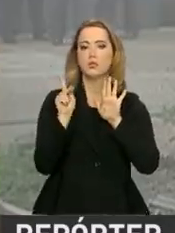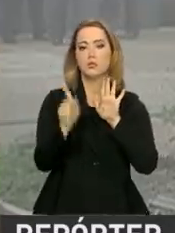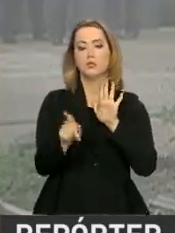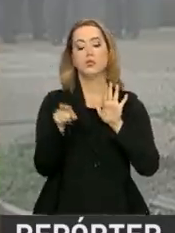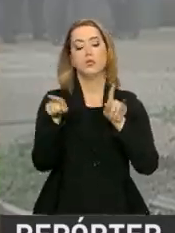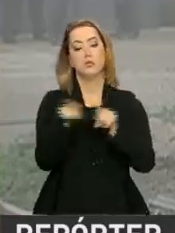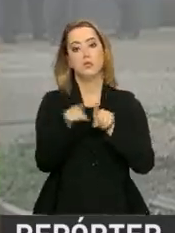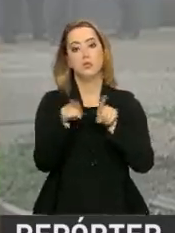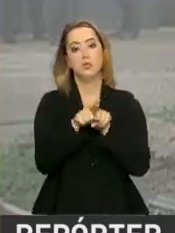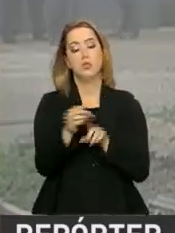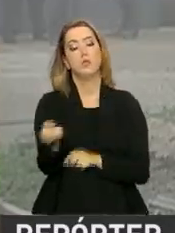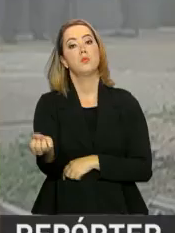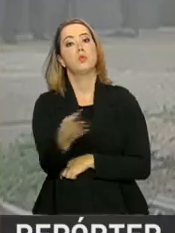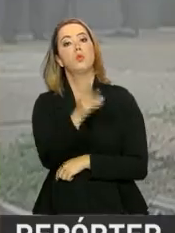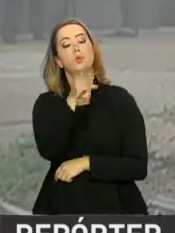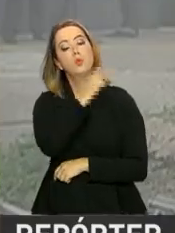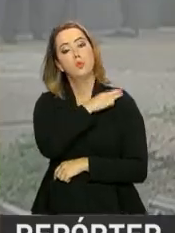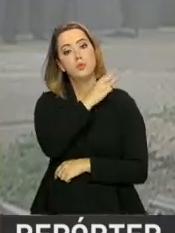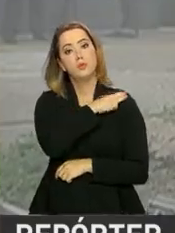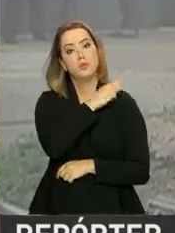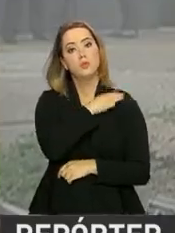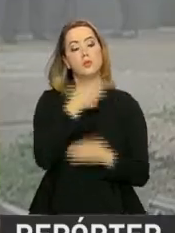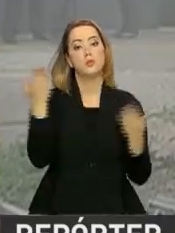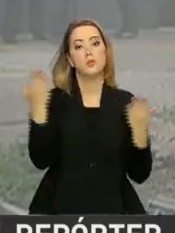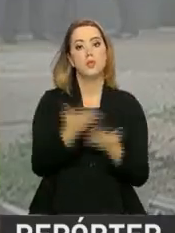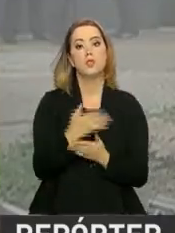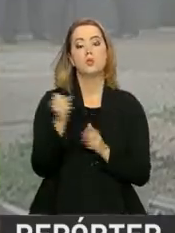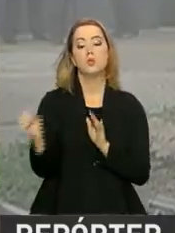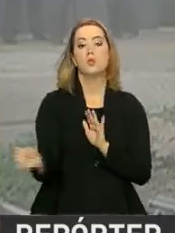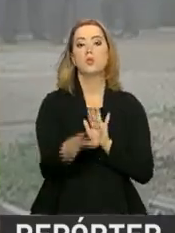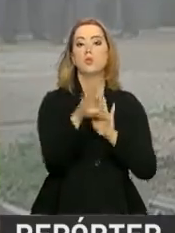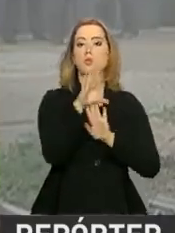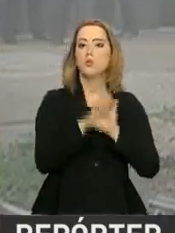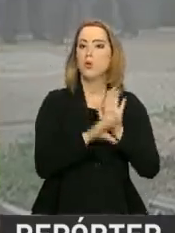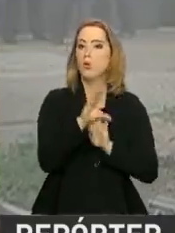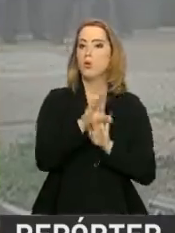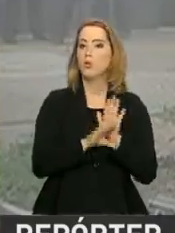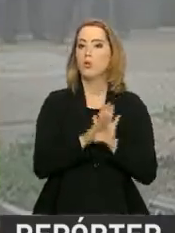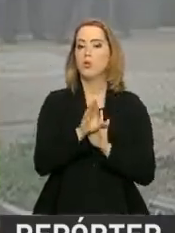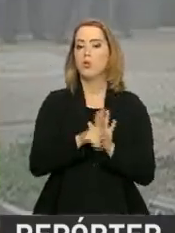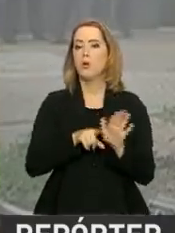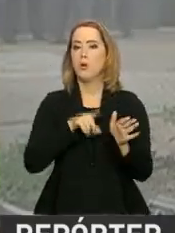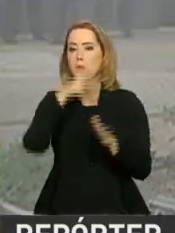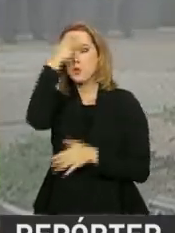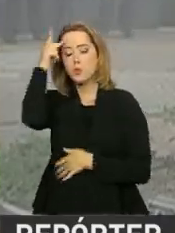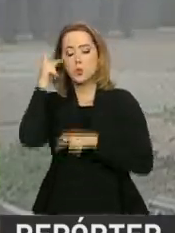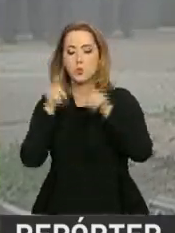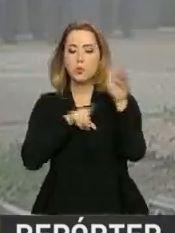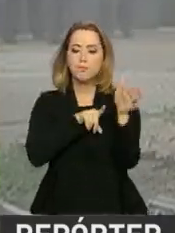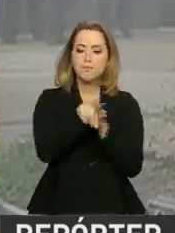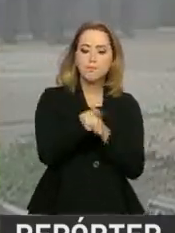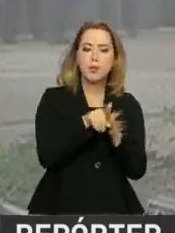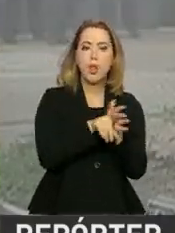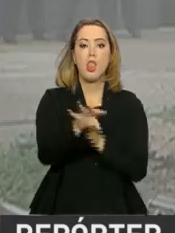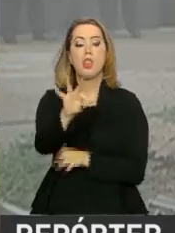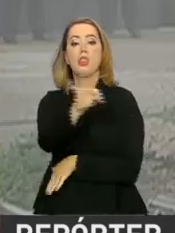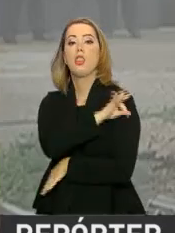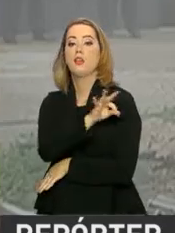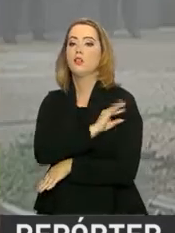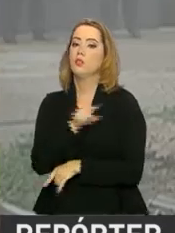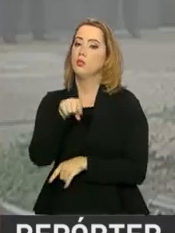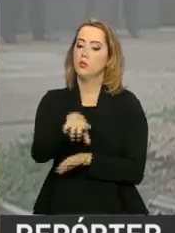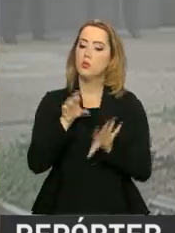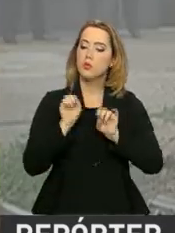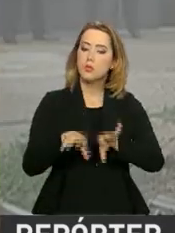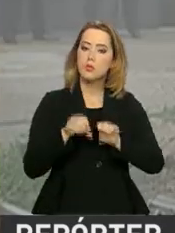base curricular do novo ensino médio vai ser formulada por um grupo de pesquisadores de técnicos dessa área.